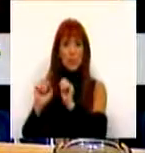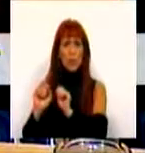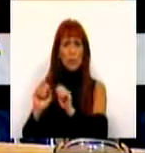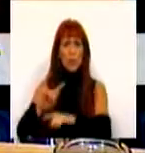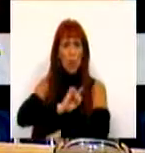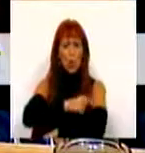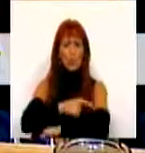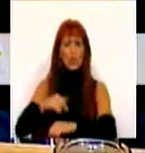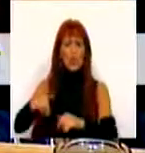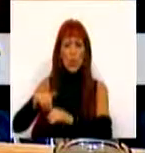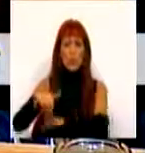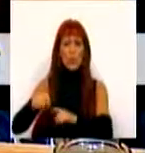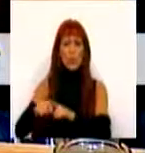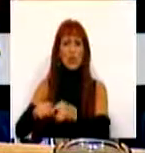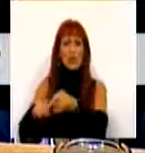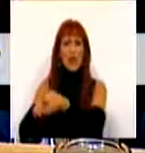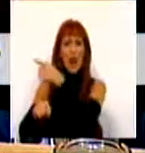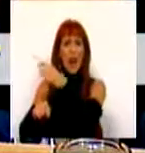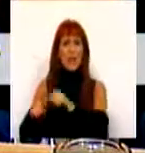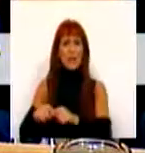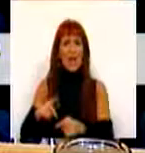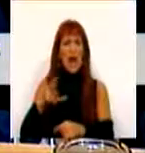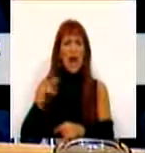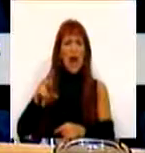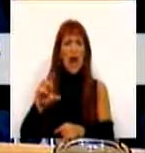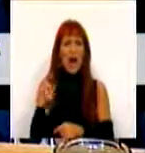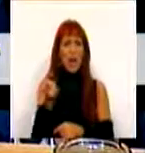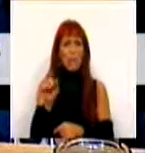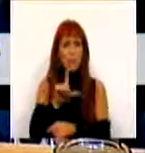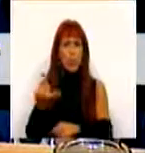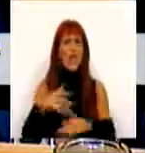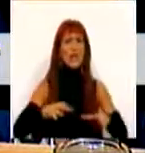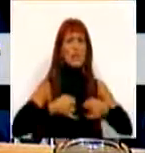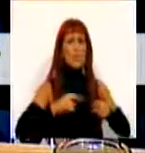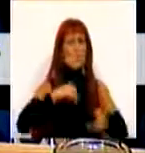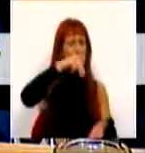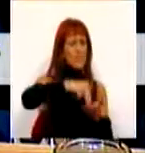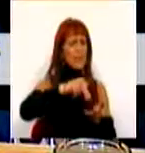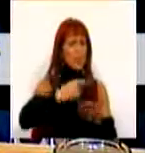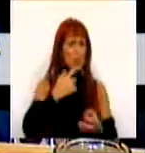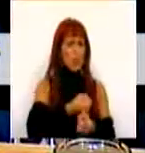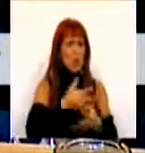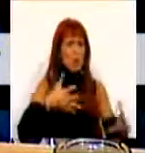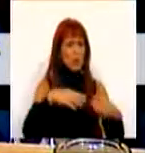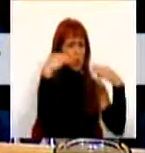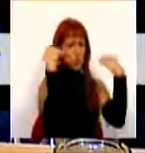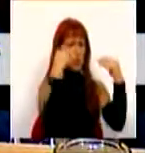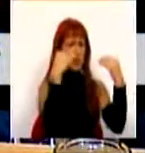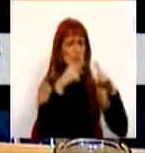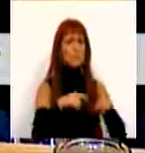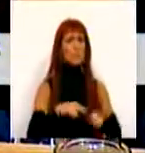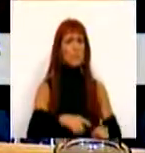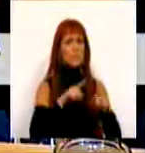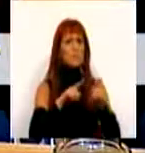do aeroporto Hamid Karzai, em Cabul, e assumiu também uma presença significativa